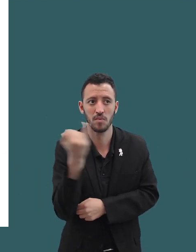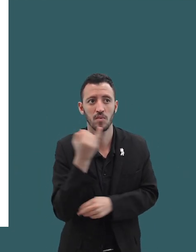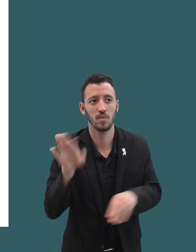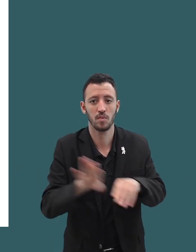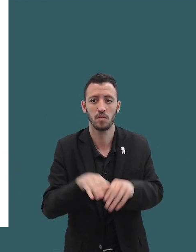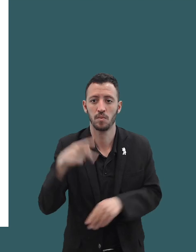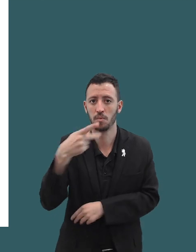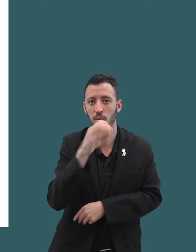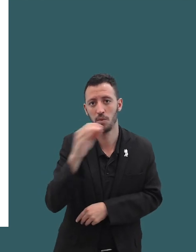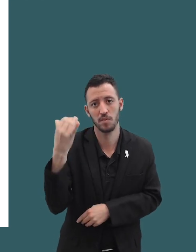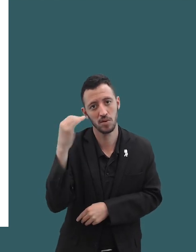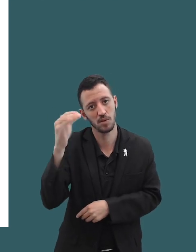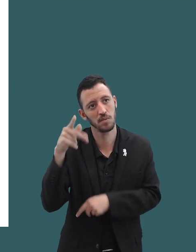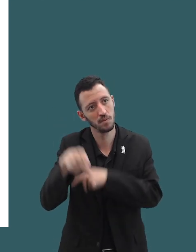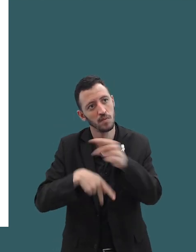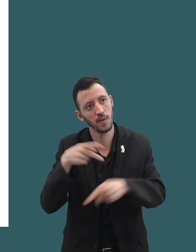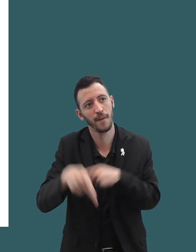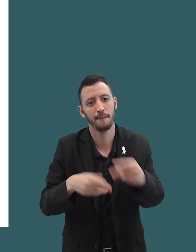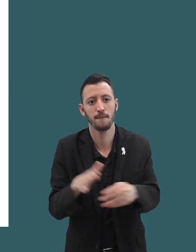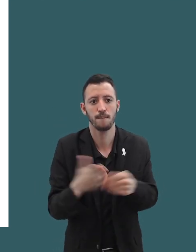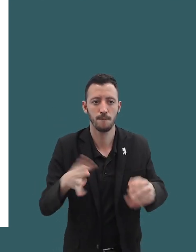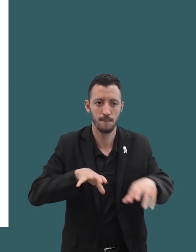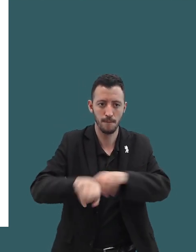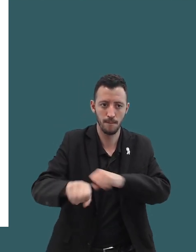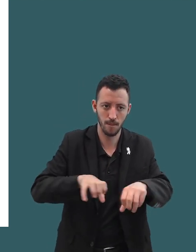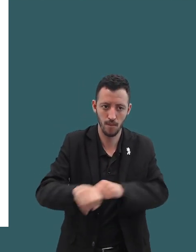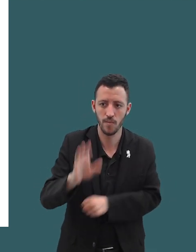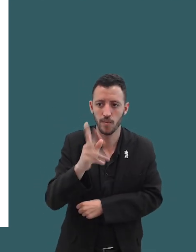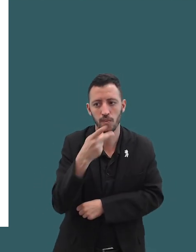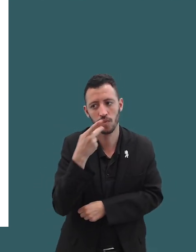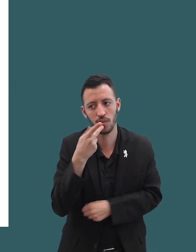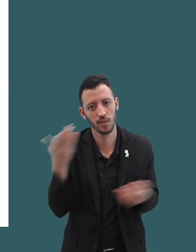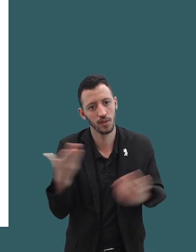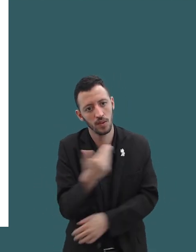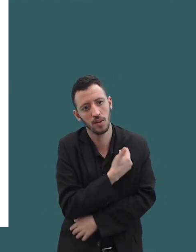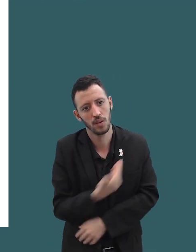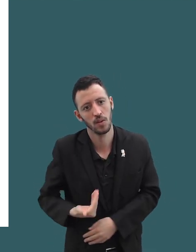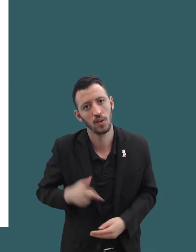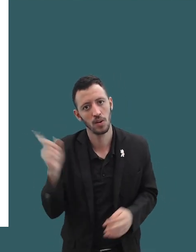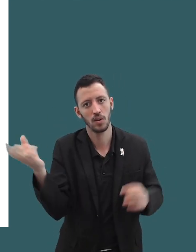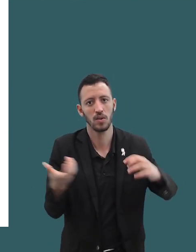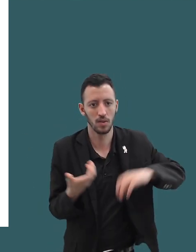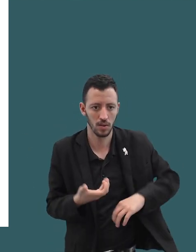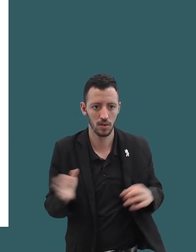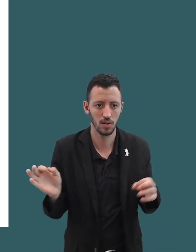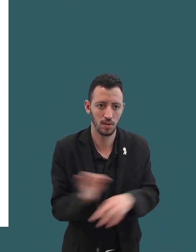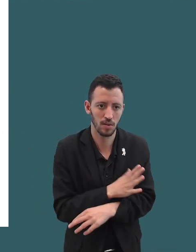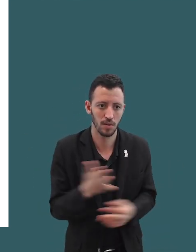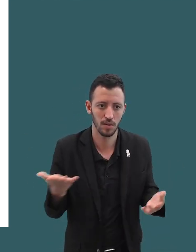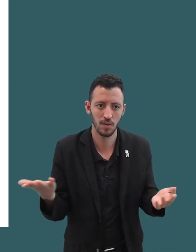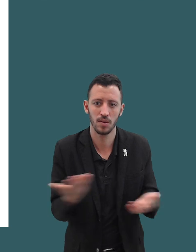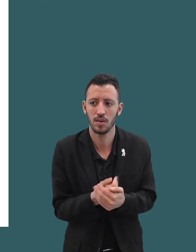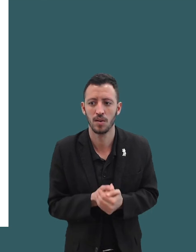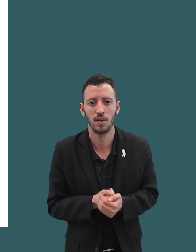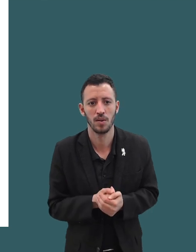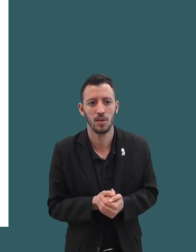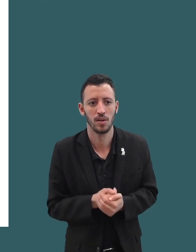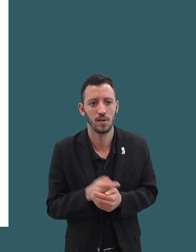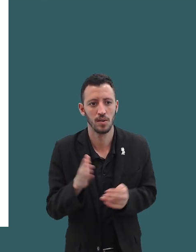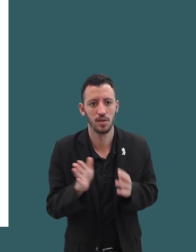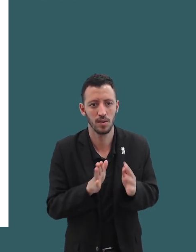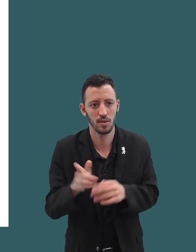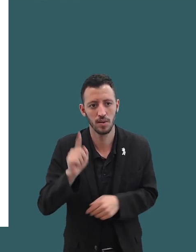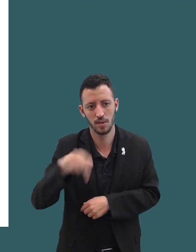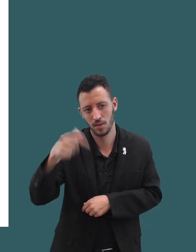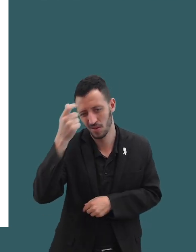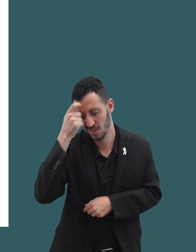Ciência, eu vou pular, porque ela já falou. Informação, já falei também do governo e do Congresso, então, realmente já está acabando. Sensibilizar